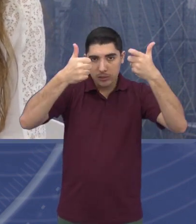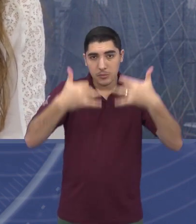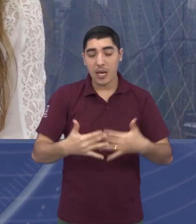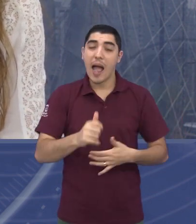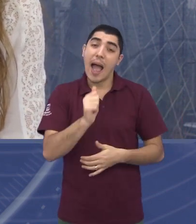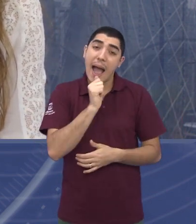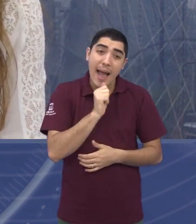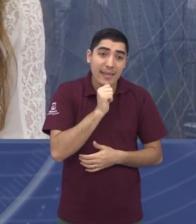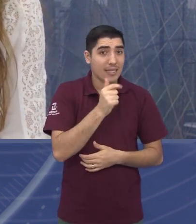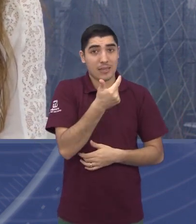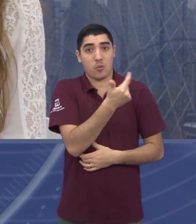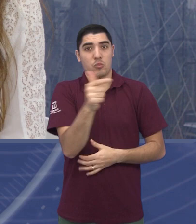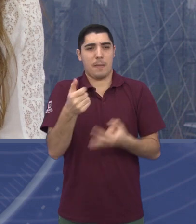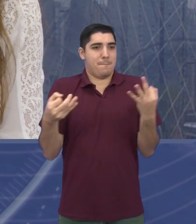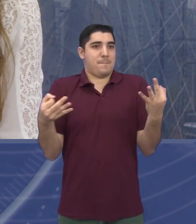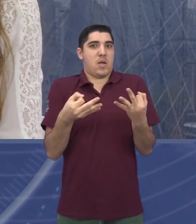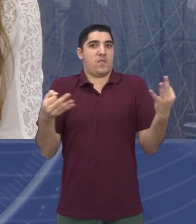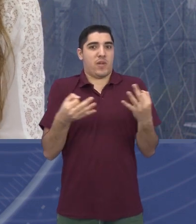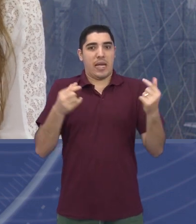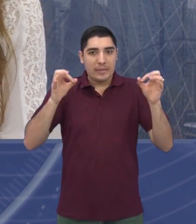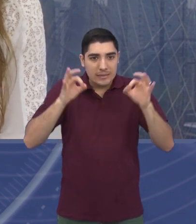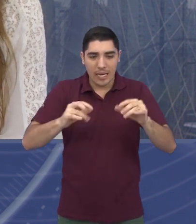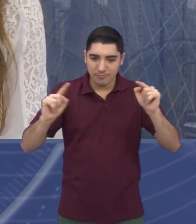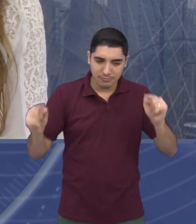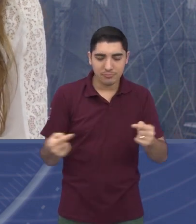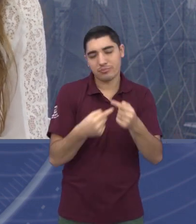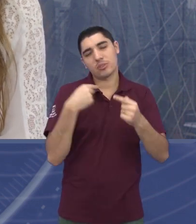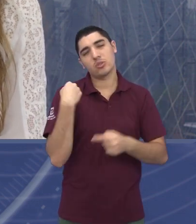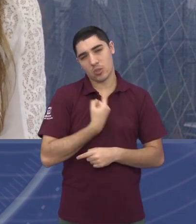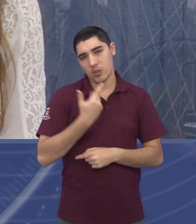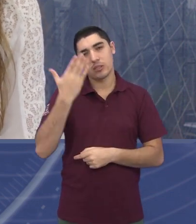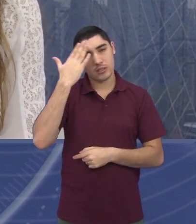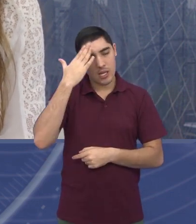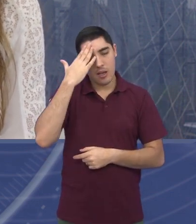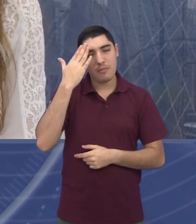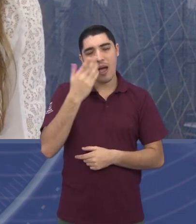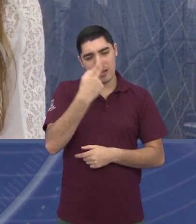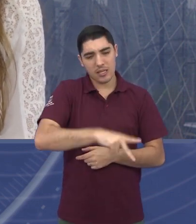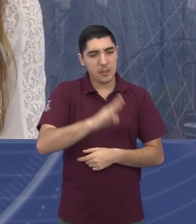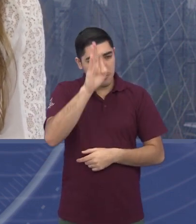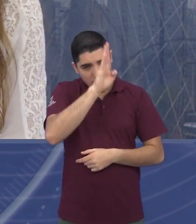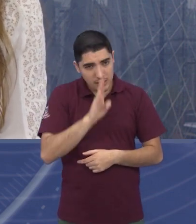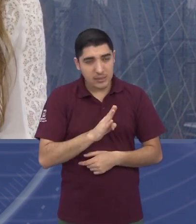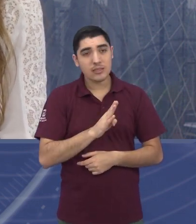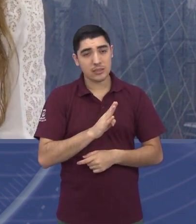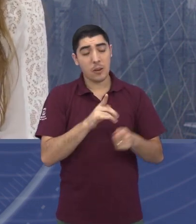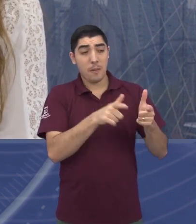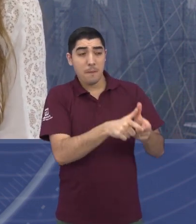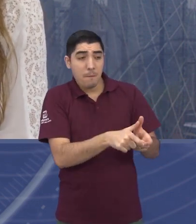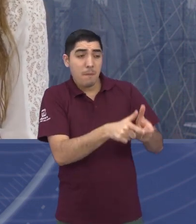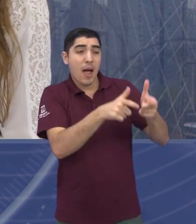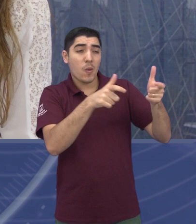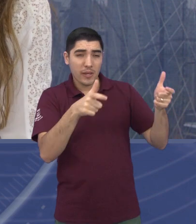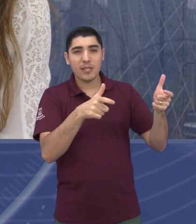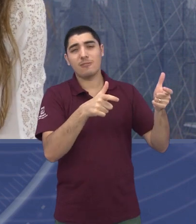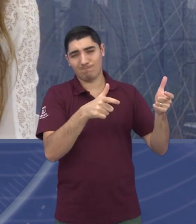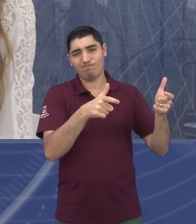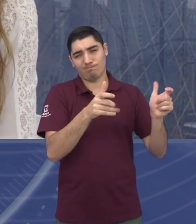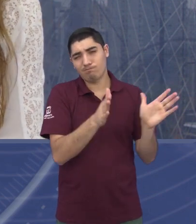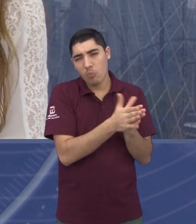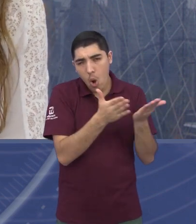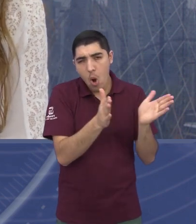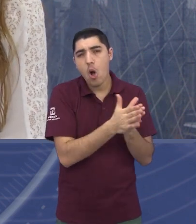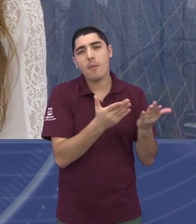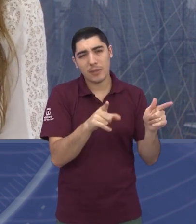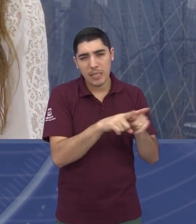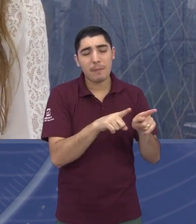Tá longe do ideal, a gente sabe que são realidades e realidades. A gente ainda vive num país majoritariamente pobre, né? Um país